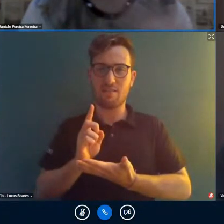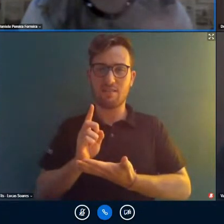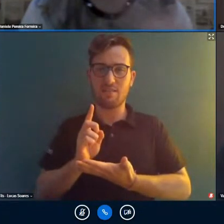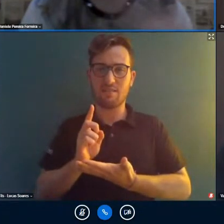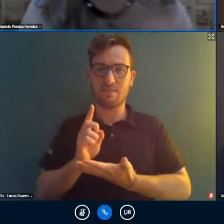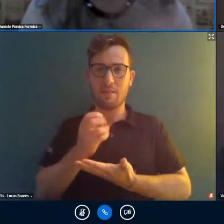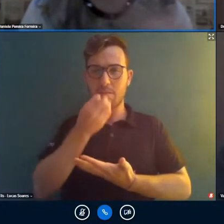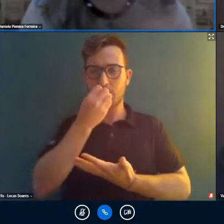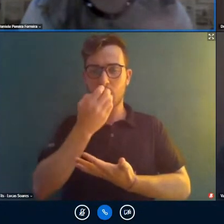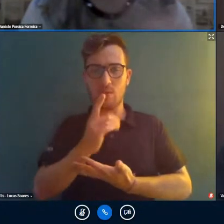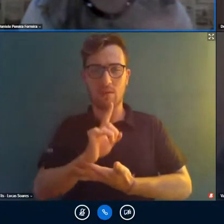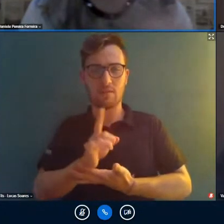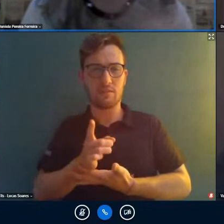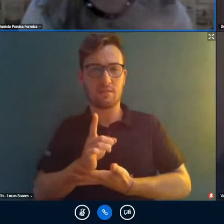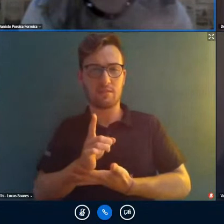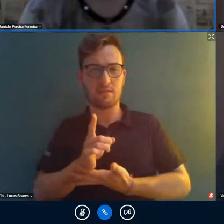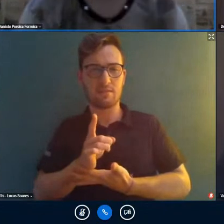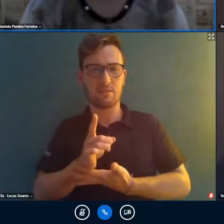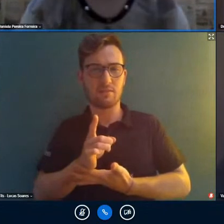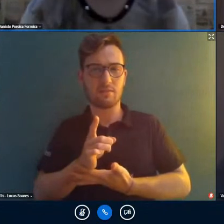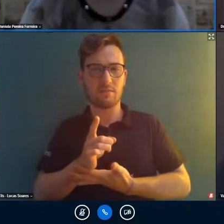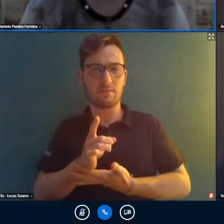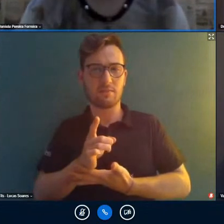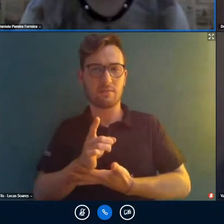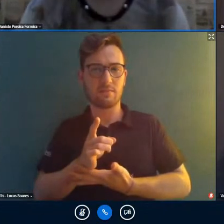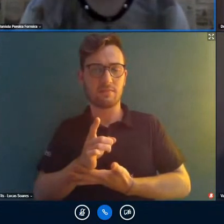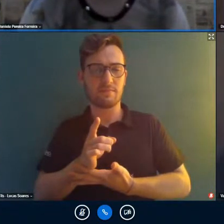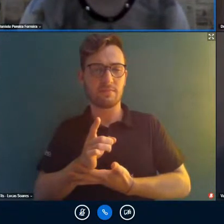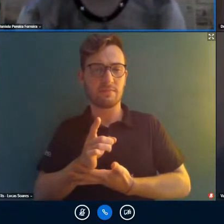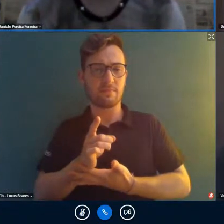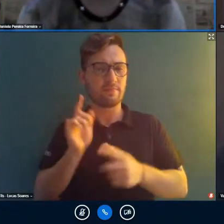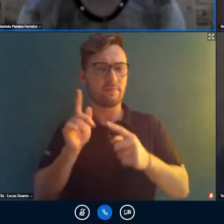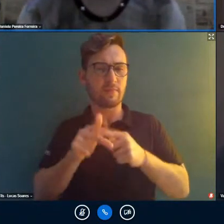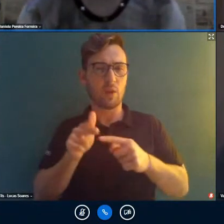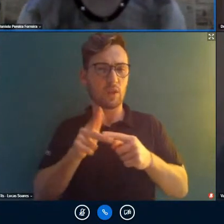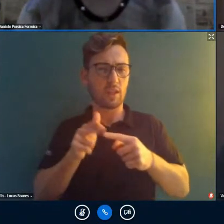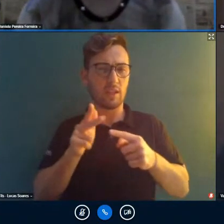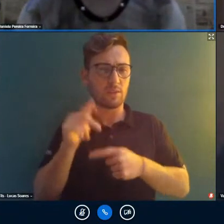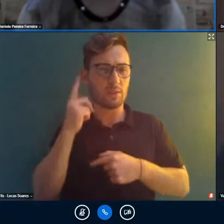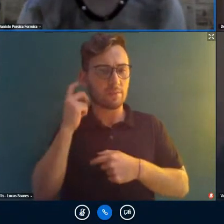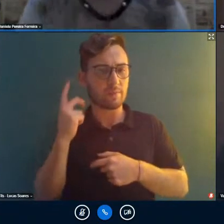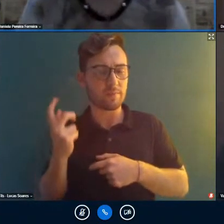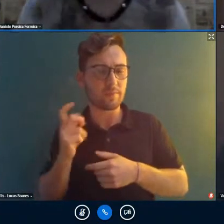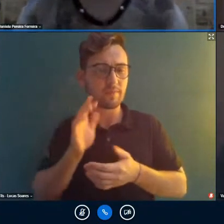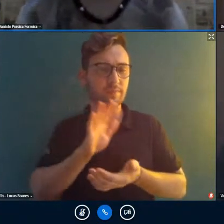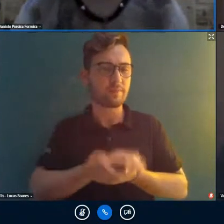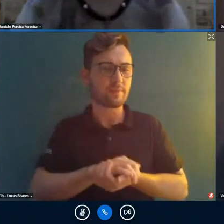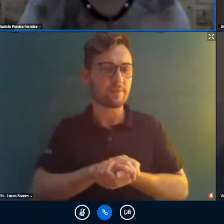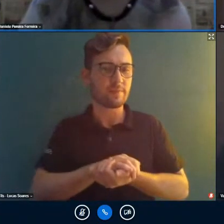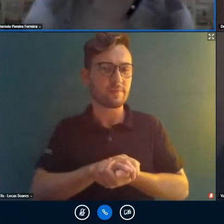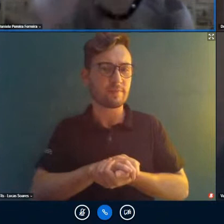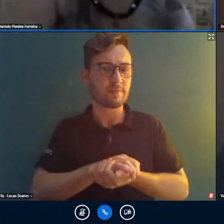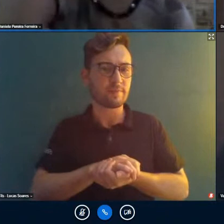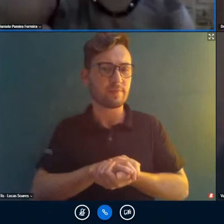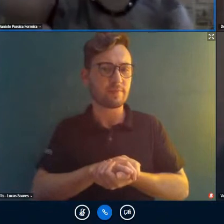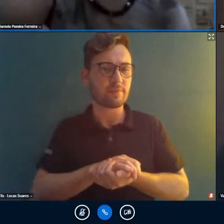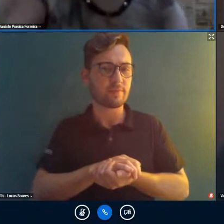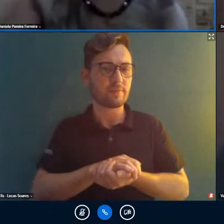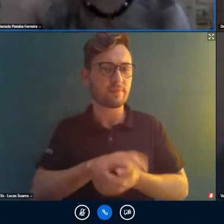animada, assim? Mas os alunos já fizeram, fica, né, um pouco triste não ter conseguido entrar, tá tentando de novo, fica um pouco